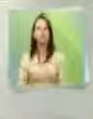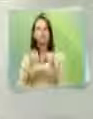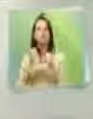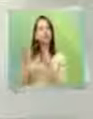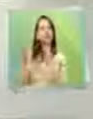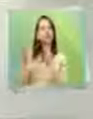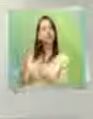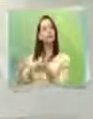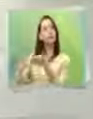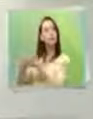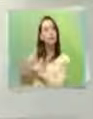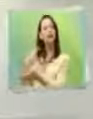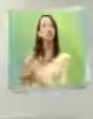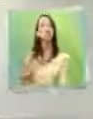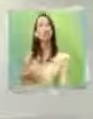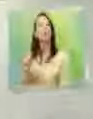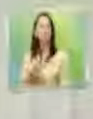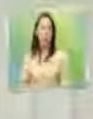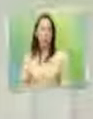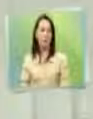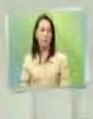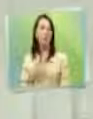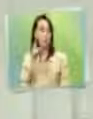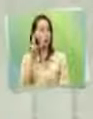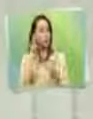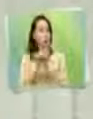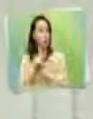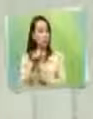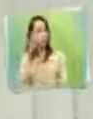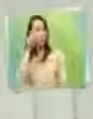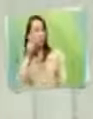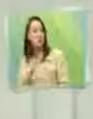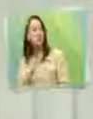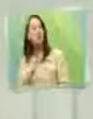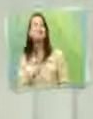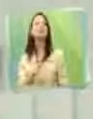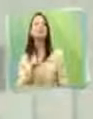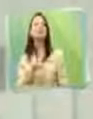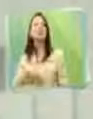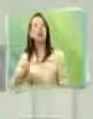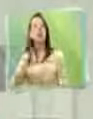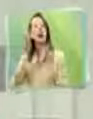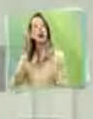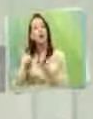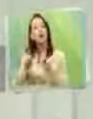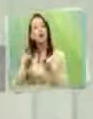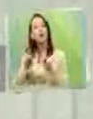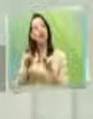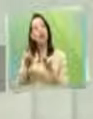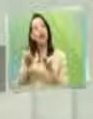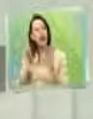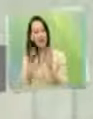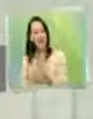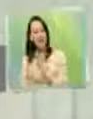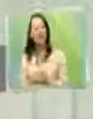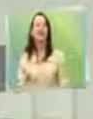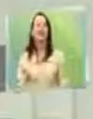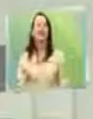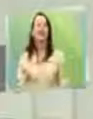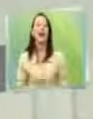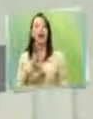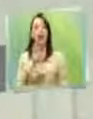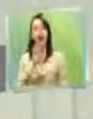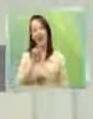de telespectador. Rafa, o que, que você tem aí para a gente? Olha, tem uma questão interessante aqui. Os nossos telespectadores querem detalhes.